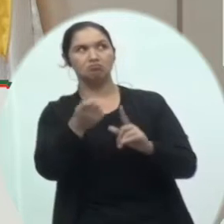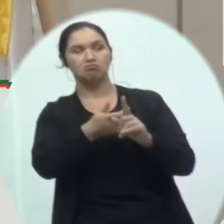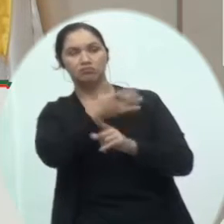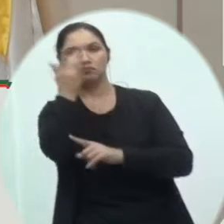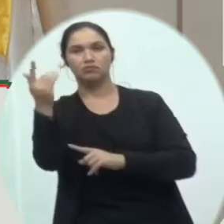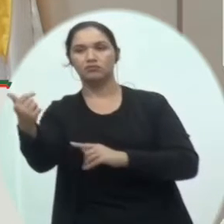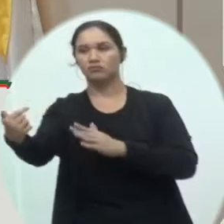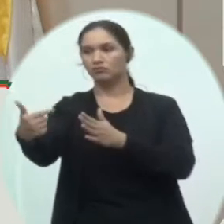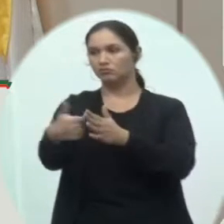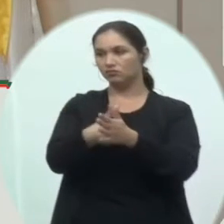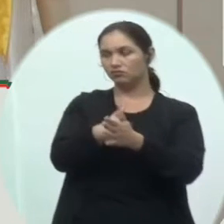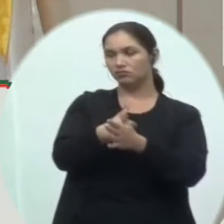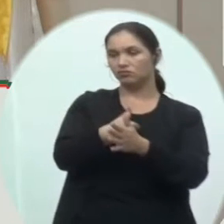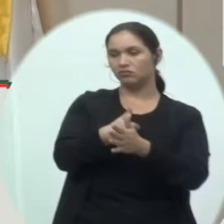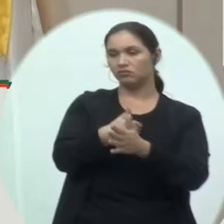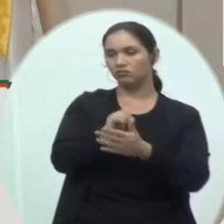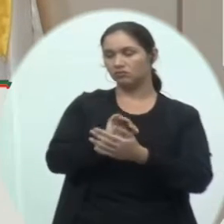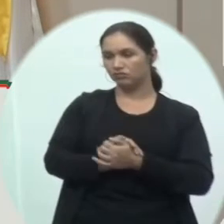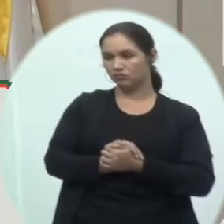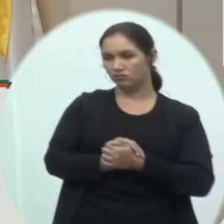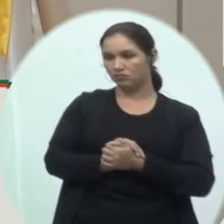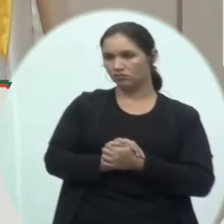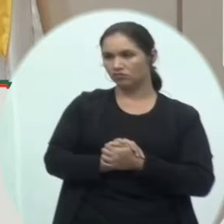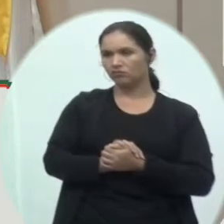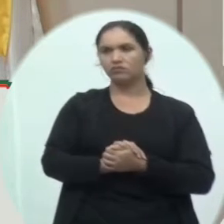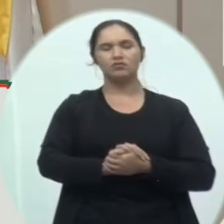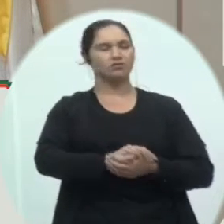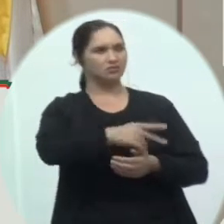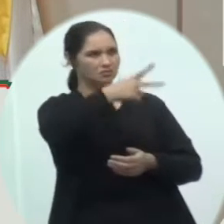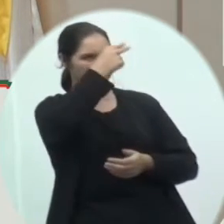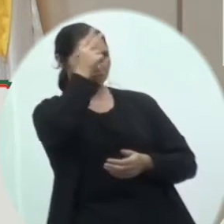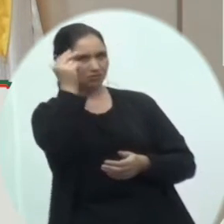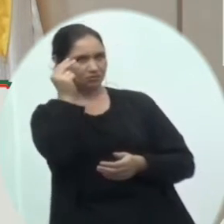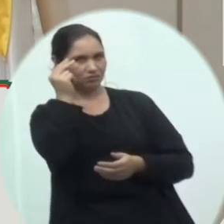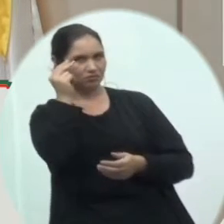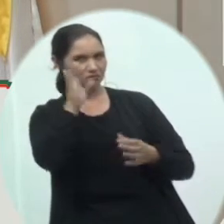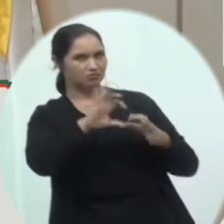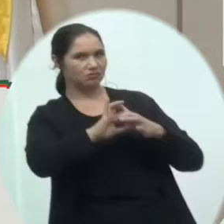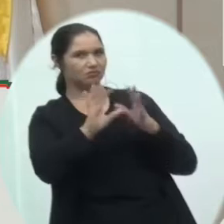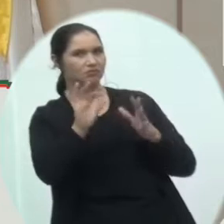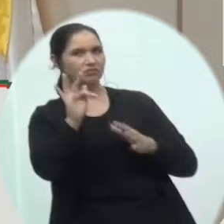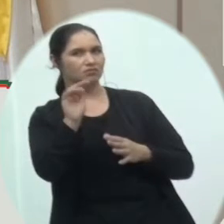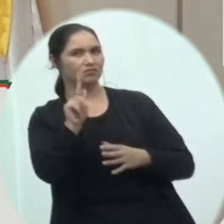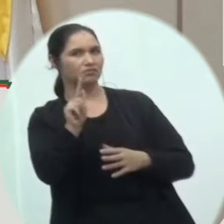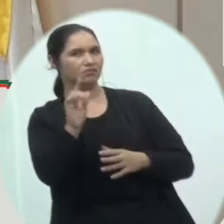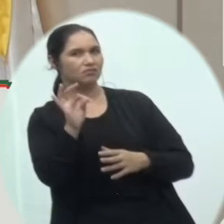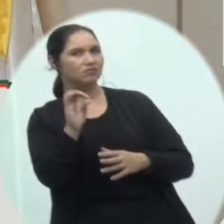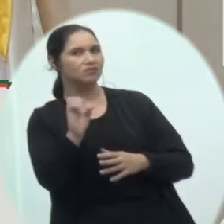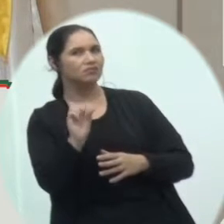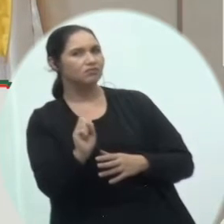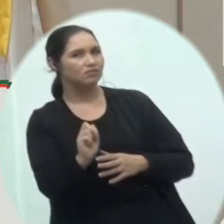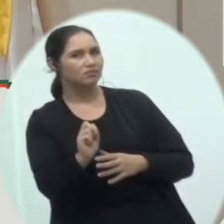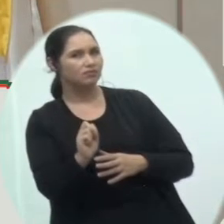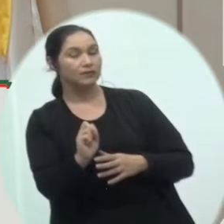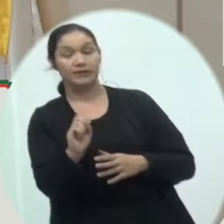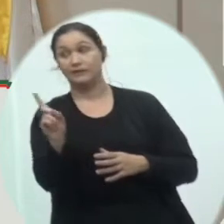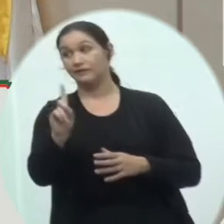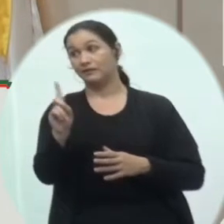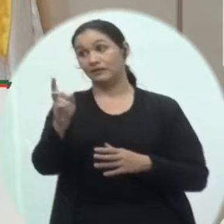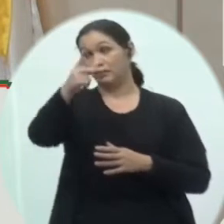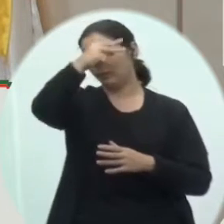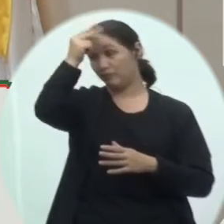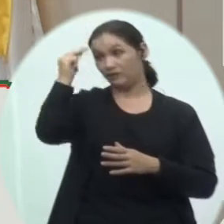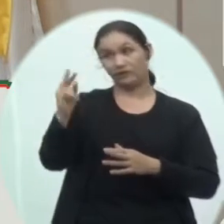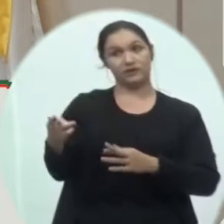dizendo: ah, o prefeito vai liberar o FGTS. O prefeito não tem nada a ver com a questão de liberação do FGTS, né? Mas às vezes